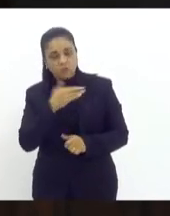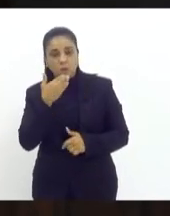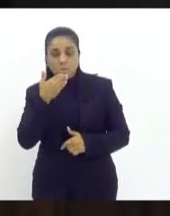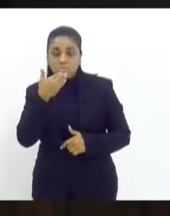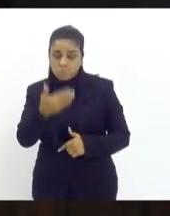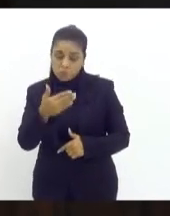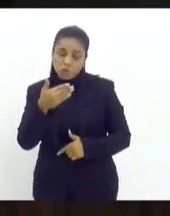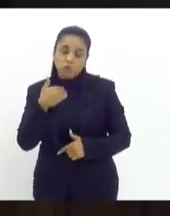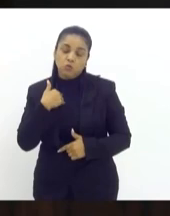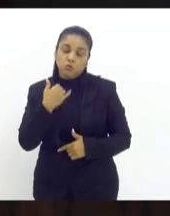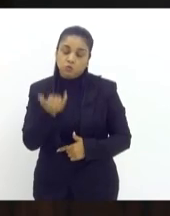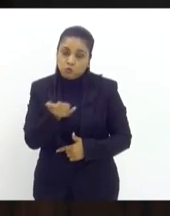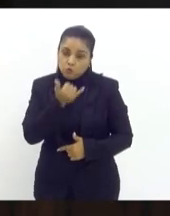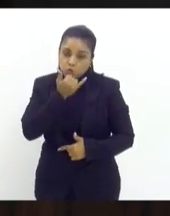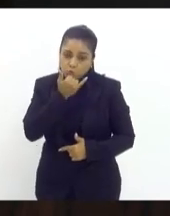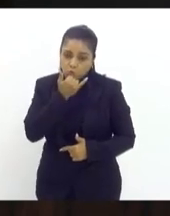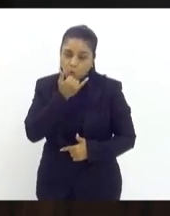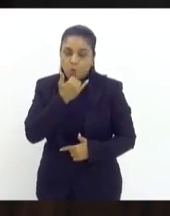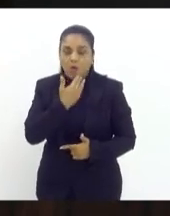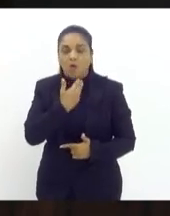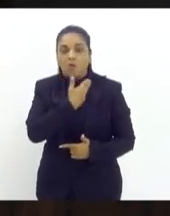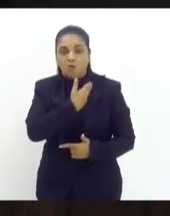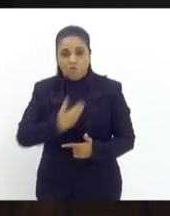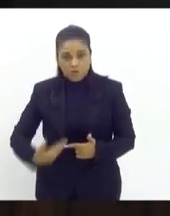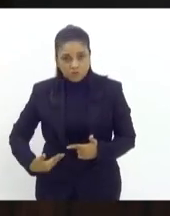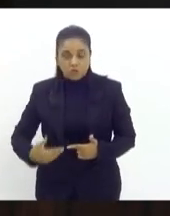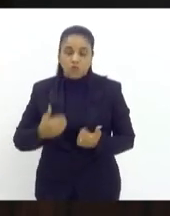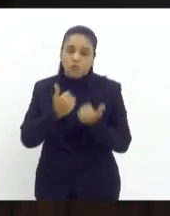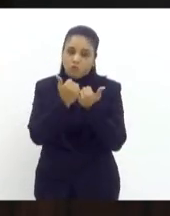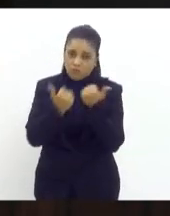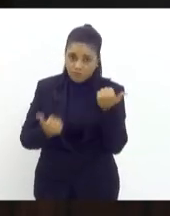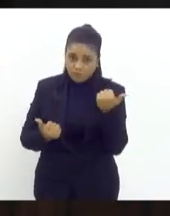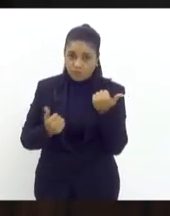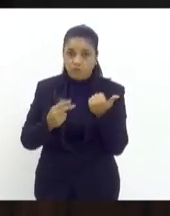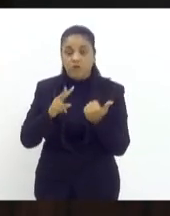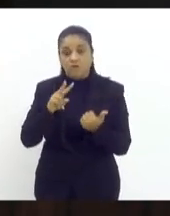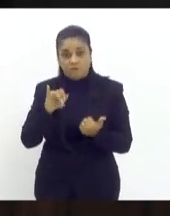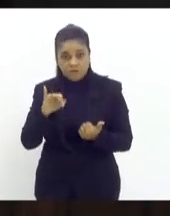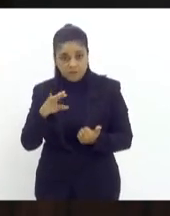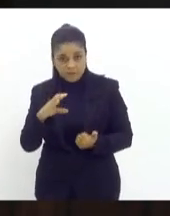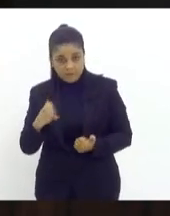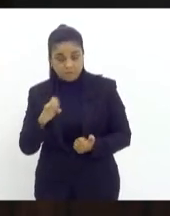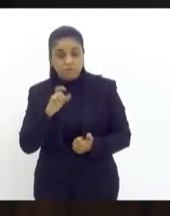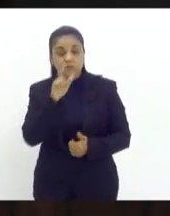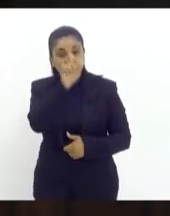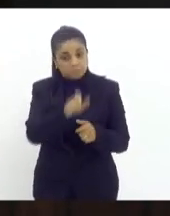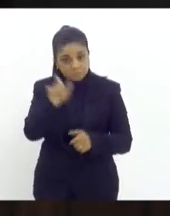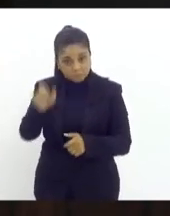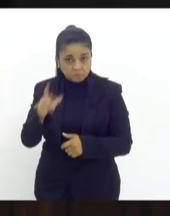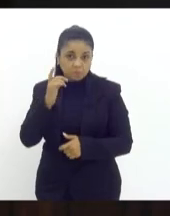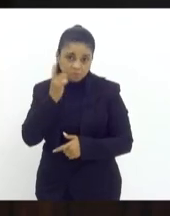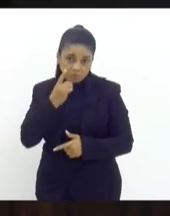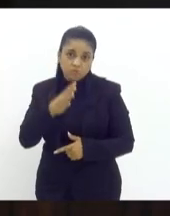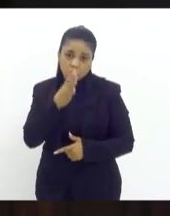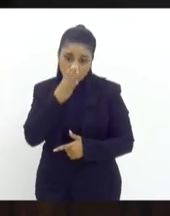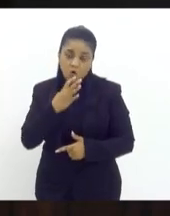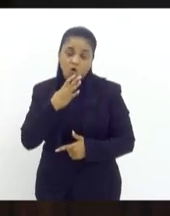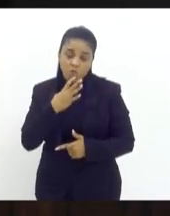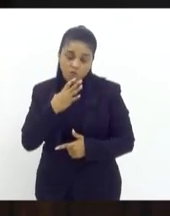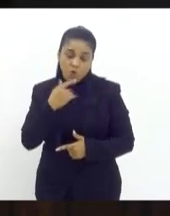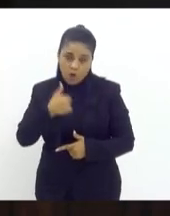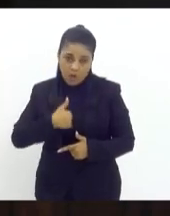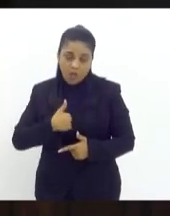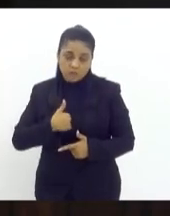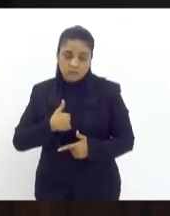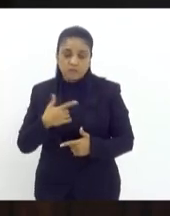pedido de desculpa do governador do vice-governador é os deputados que ali me conhecem que são do Estado ficaram